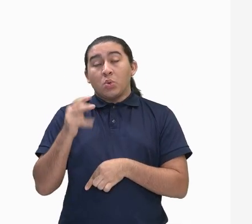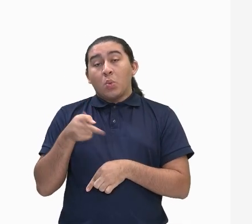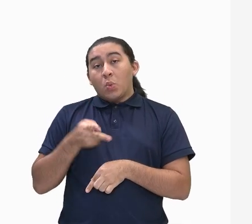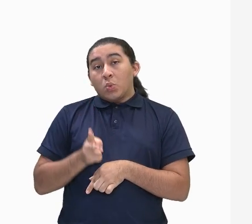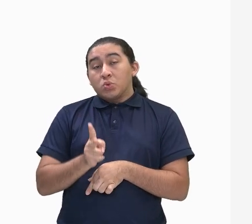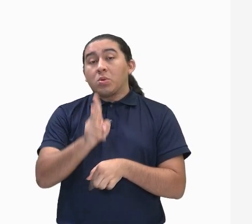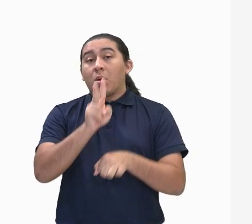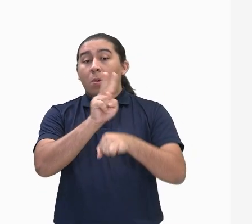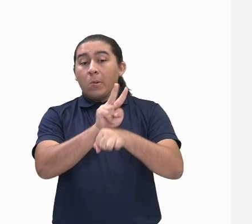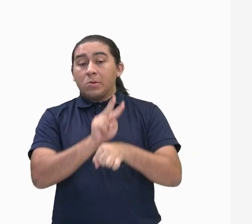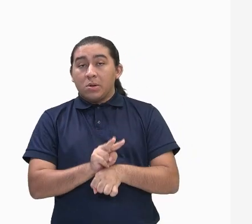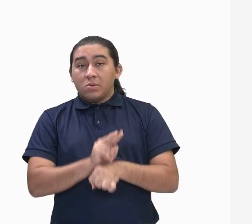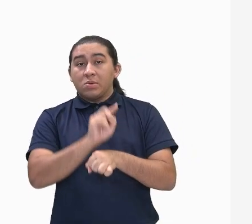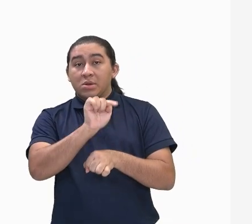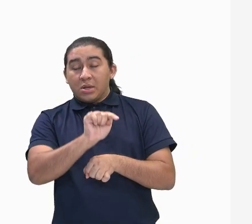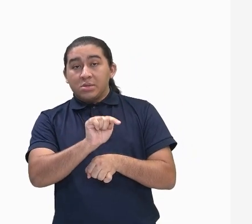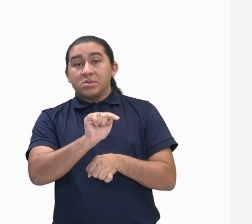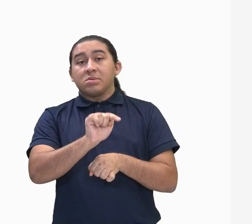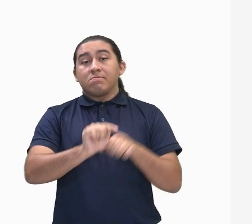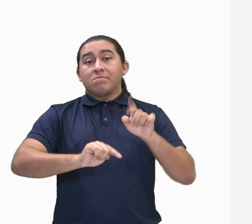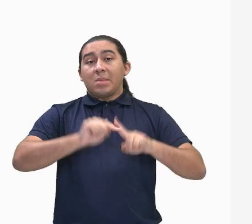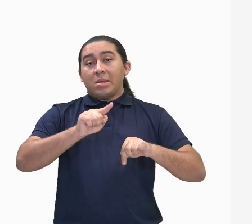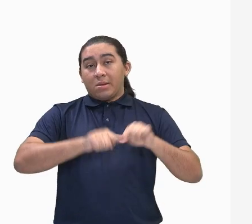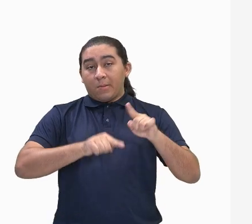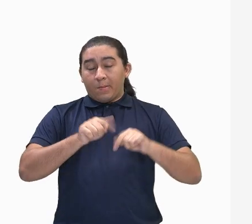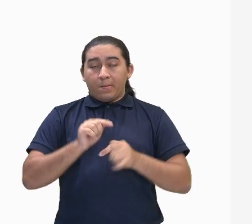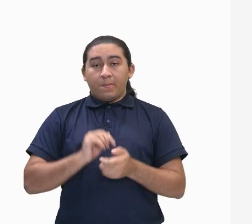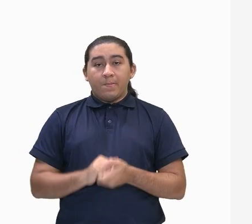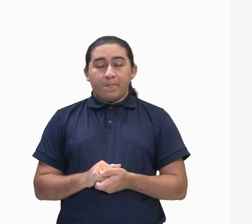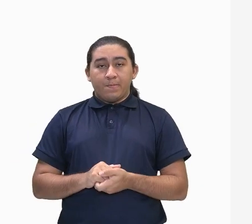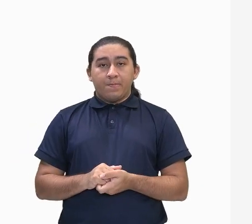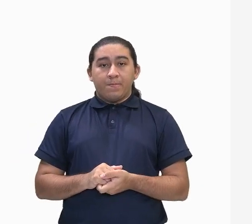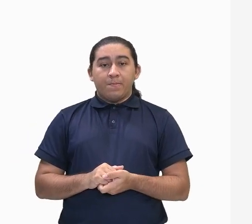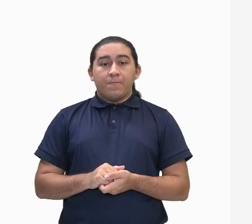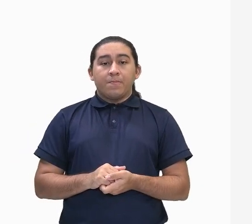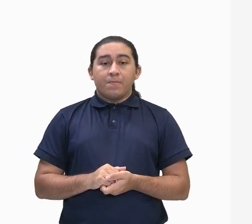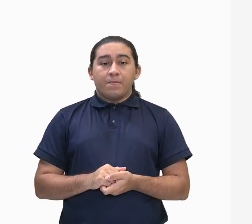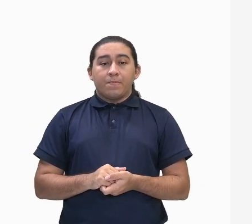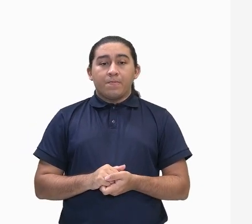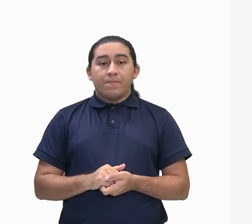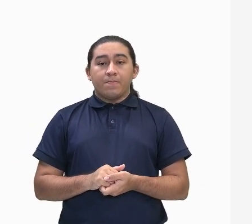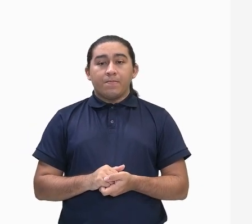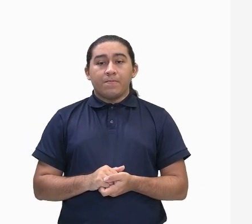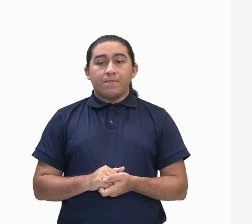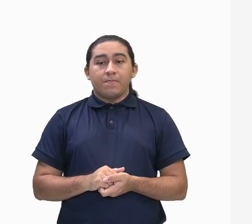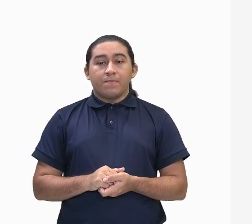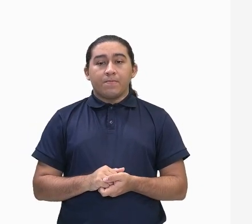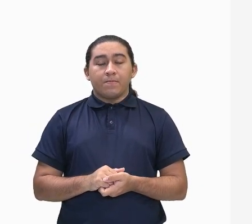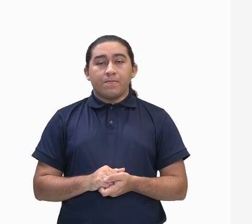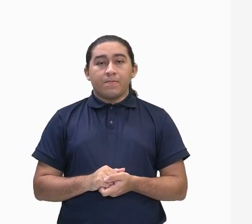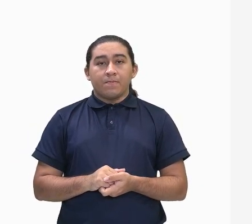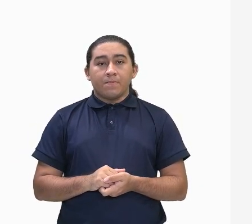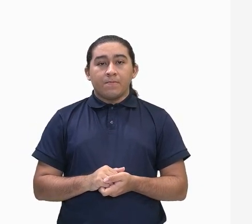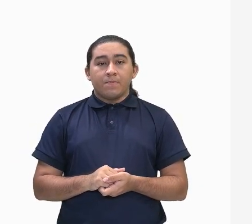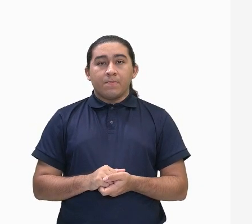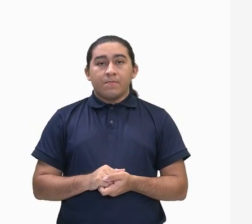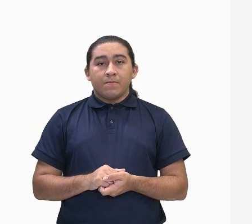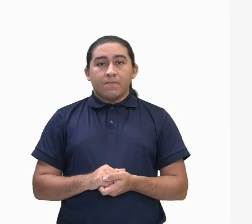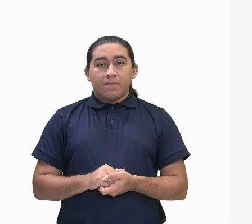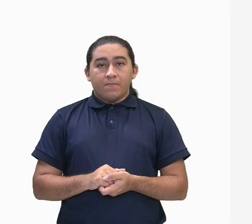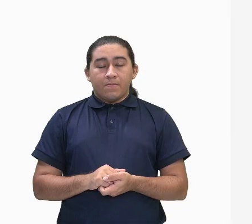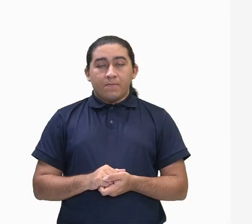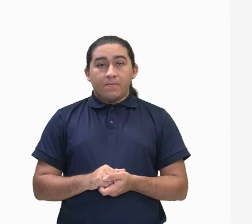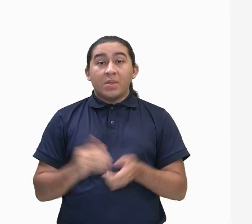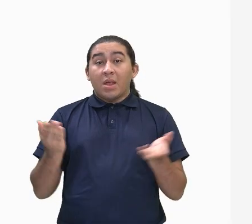das fontes históricas materiais. E agora, né, o professor te faz